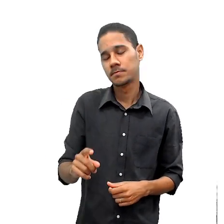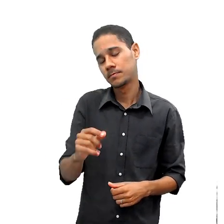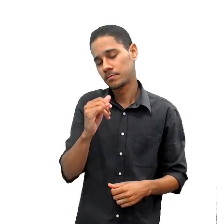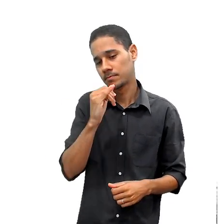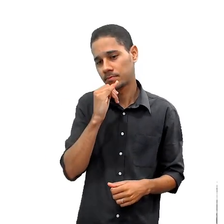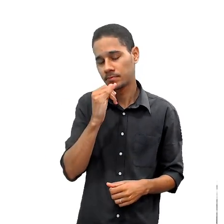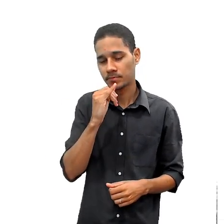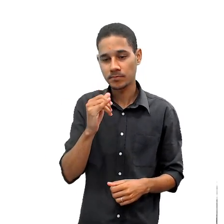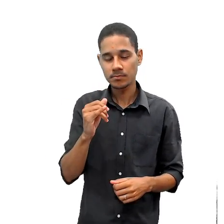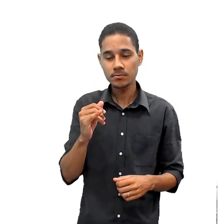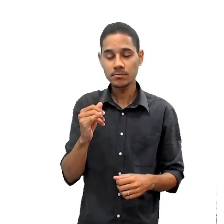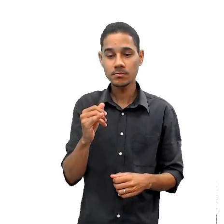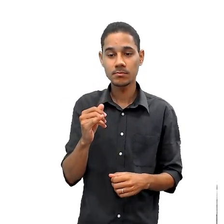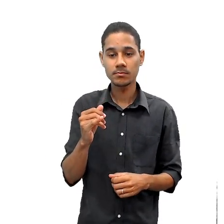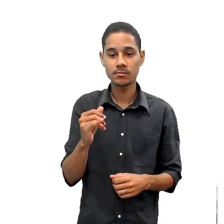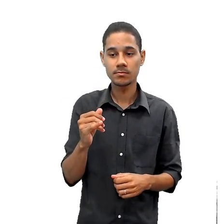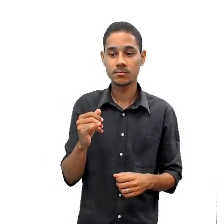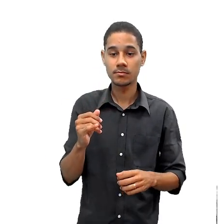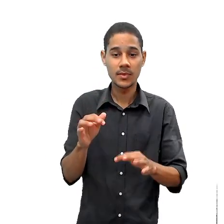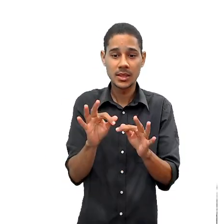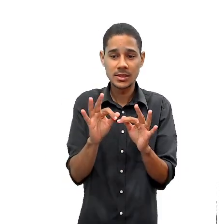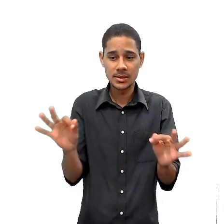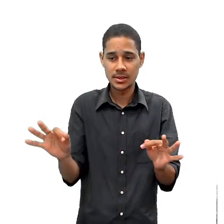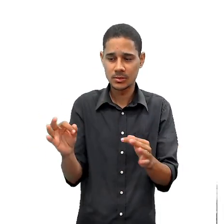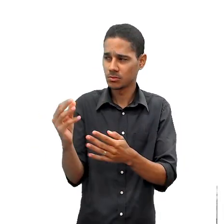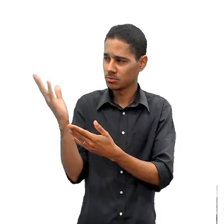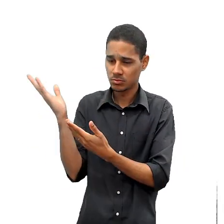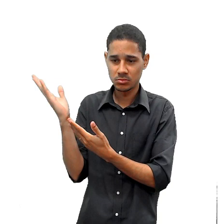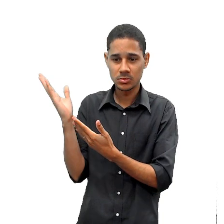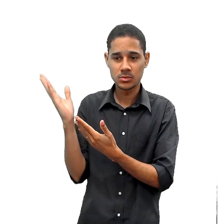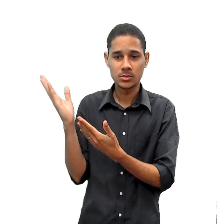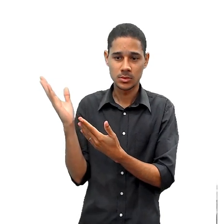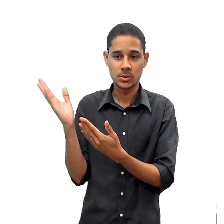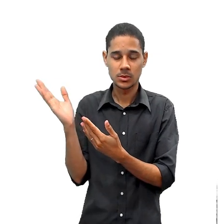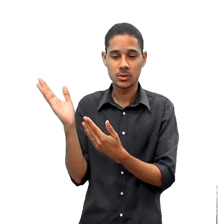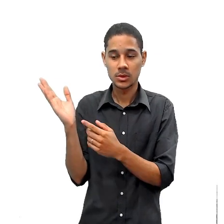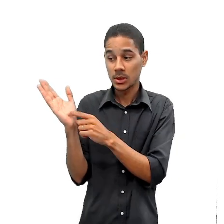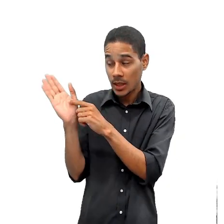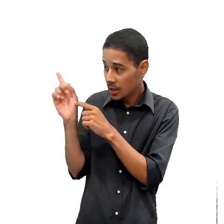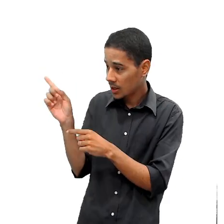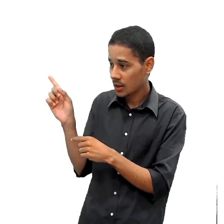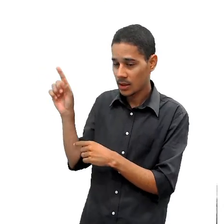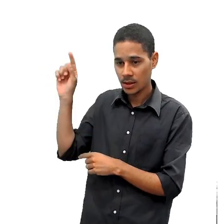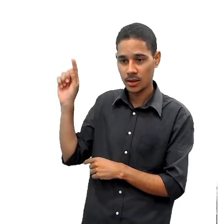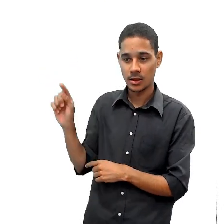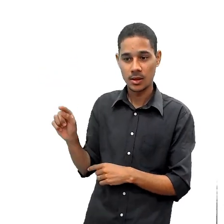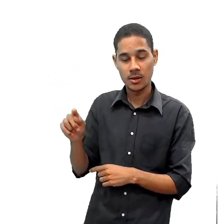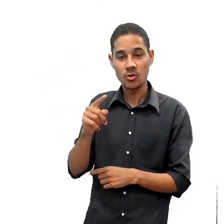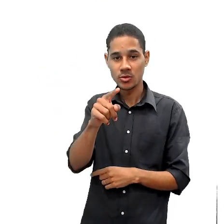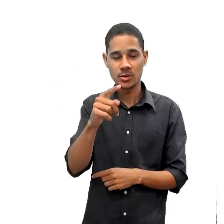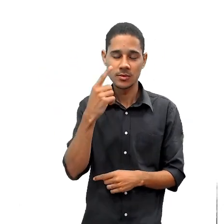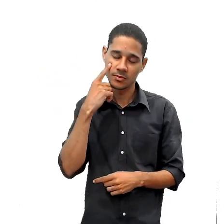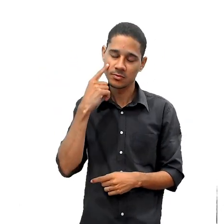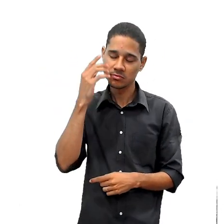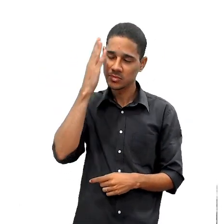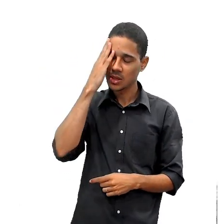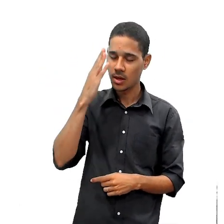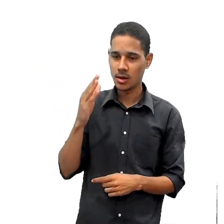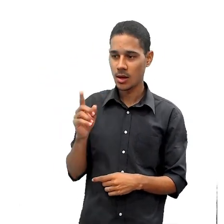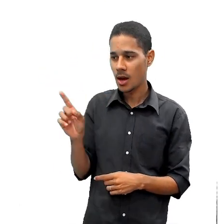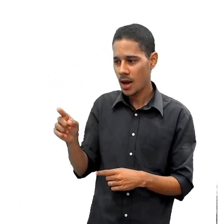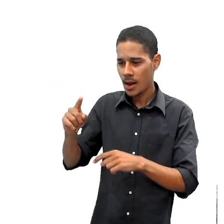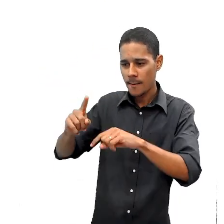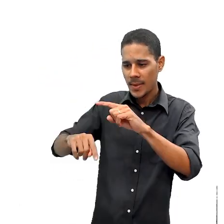algumas representações bastante simples, né, e a partir delas você estabelece o que é a representação